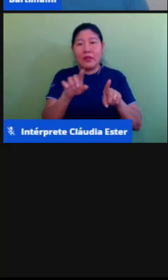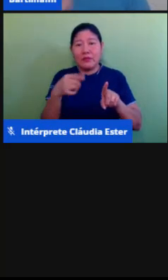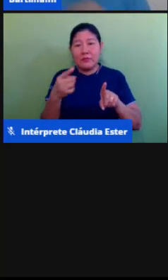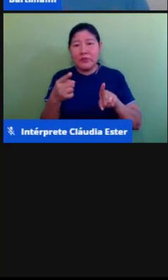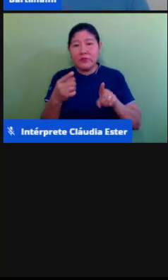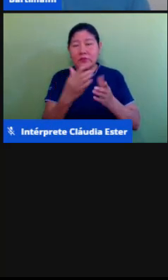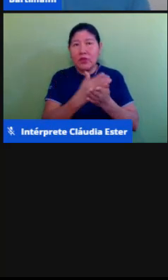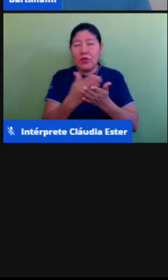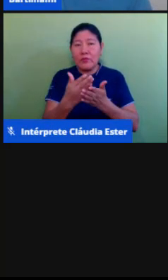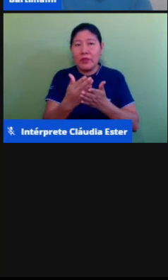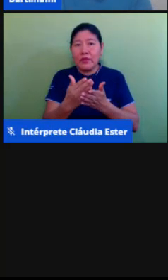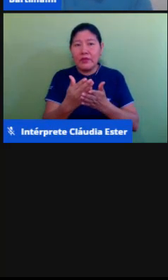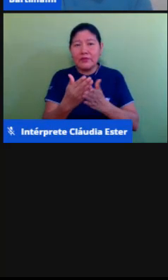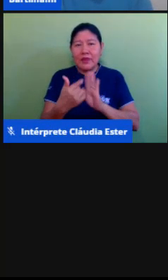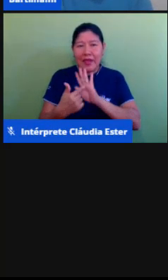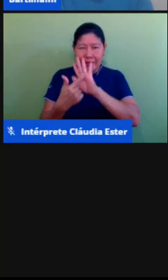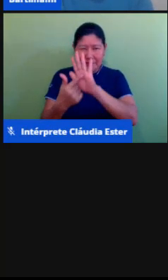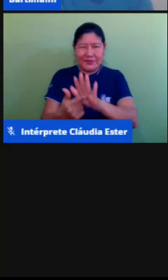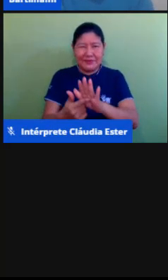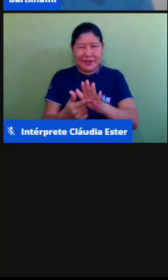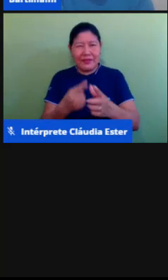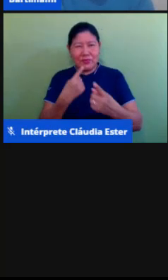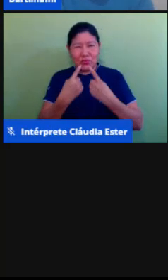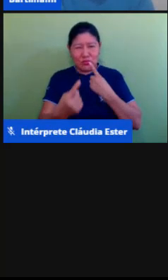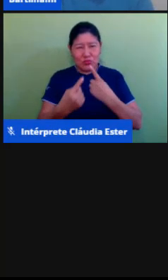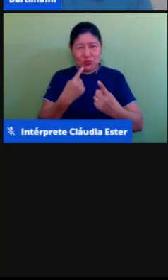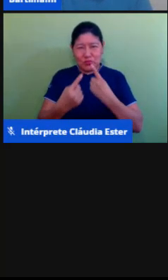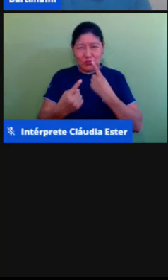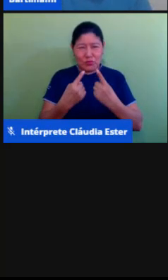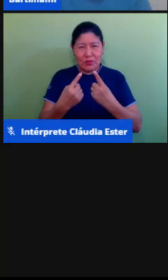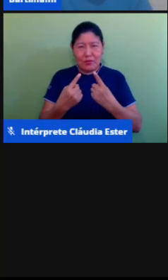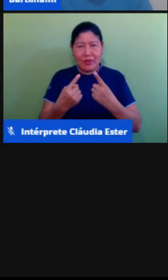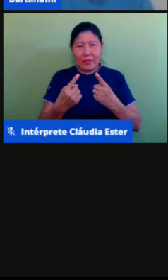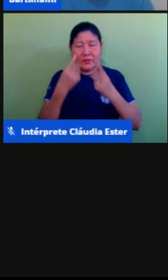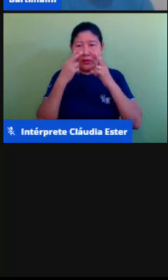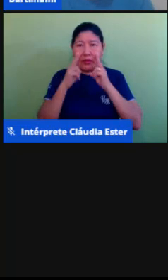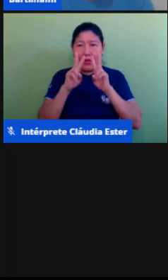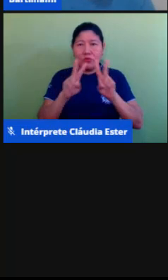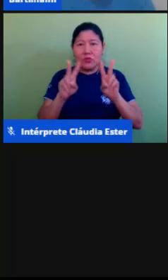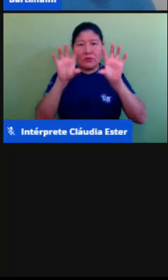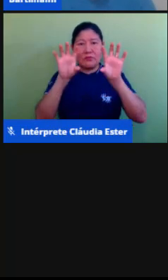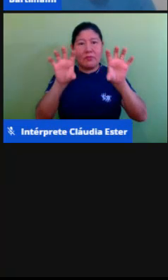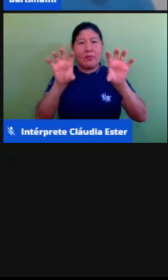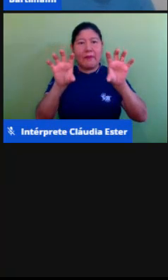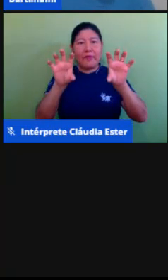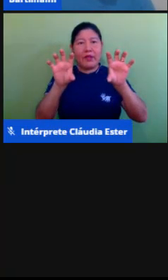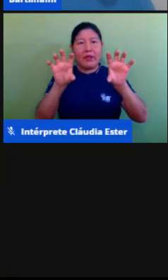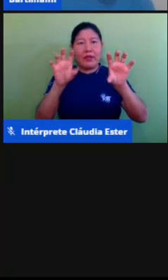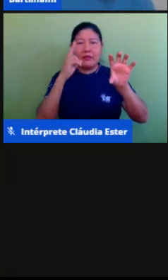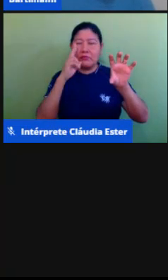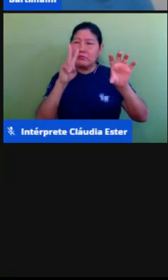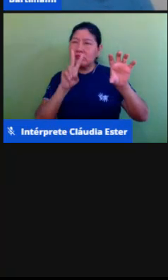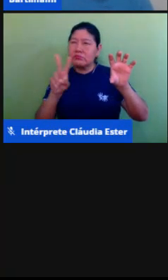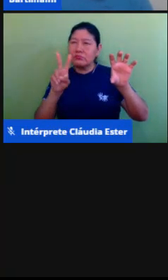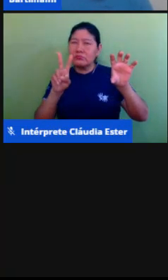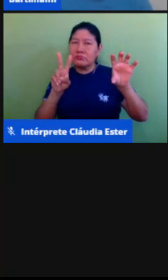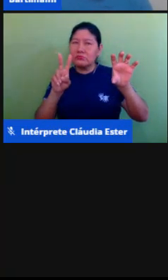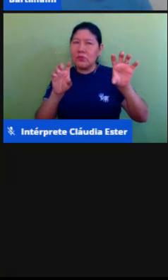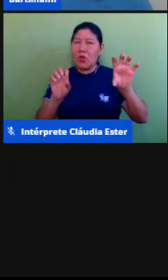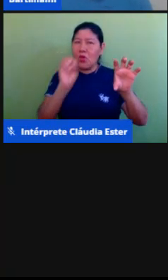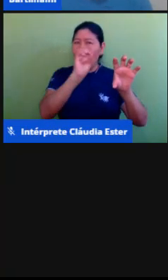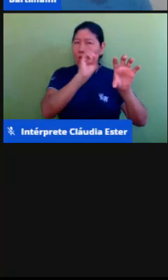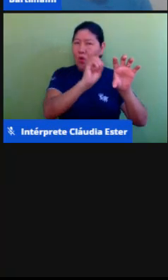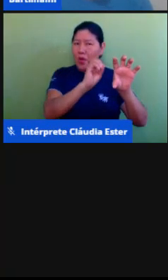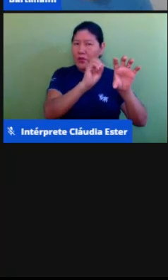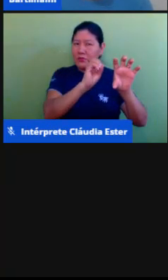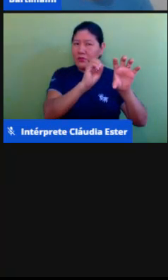algumas discussões. Ó. Veja só, se você analisar esses dois mapas na parte mais oeste ali, você vai perceber